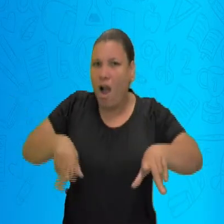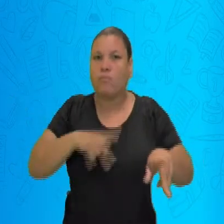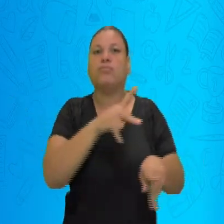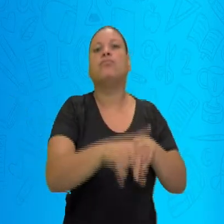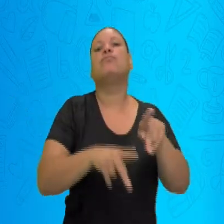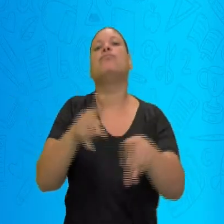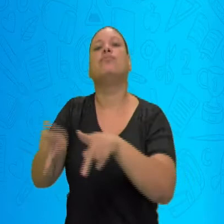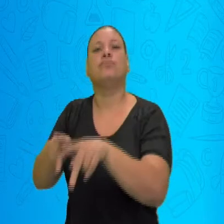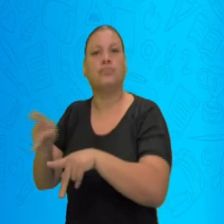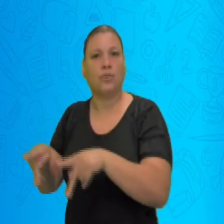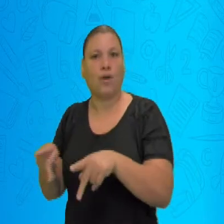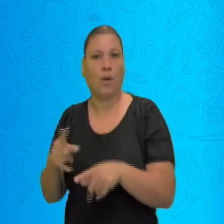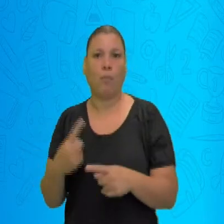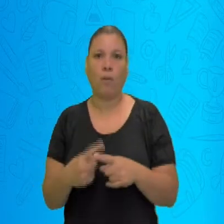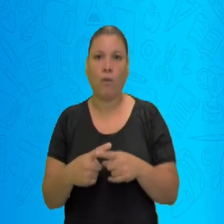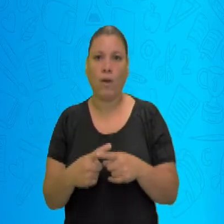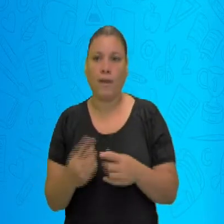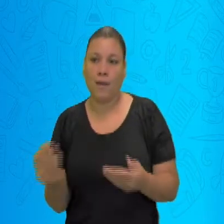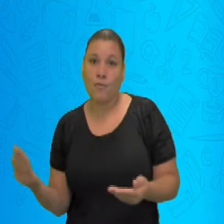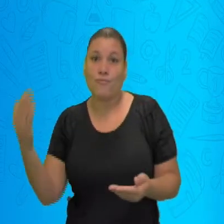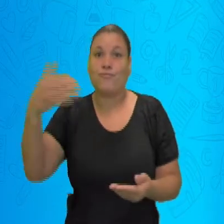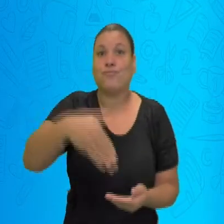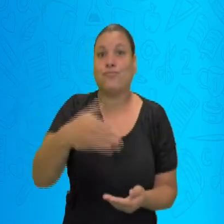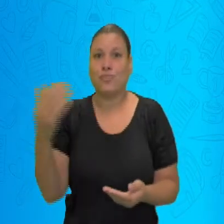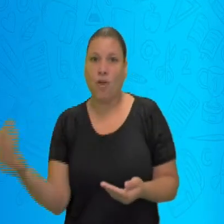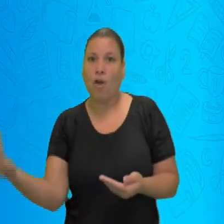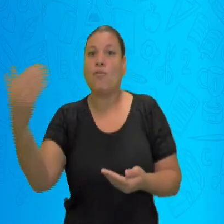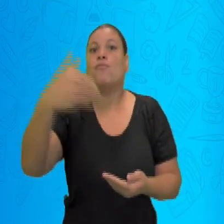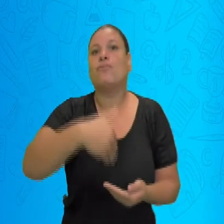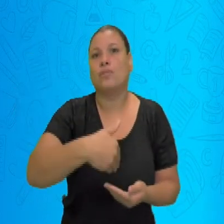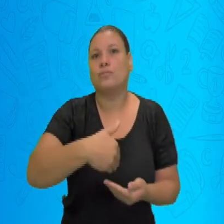Quando nós colocamos